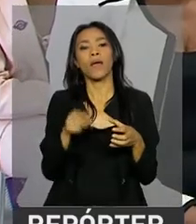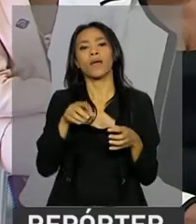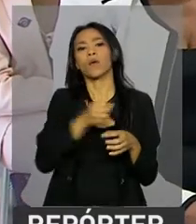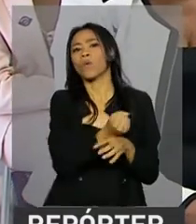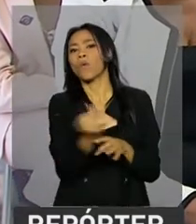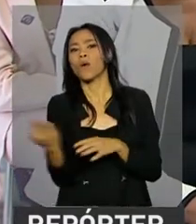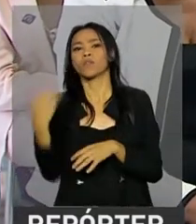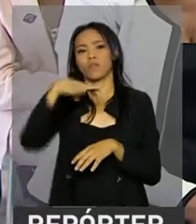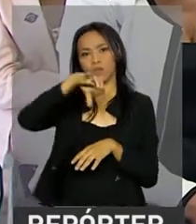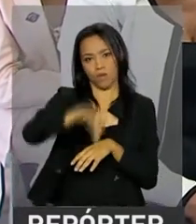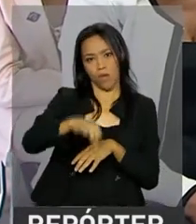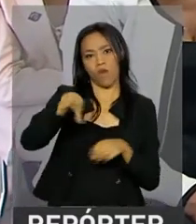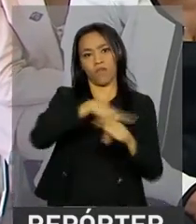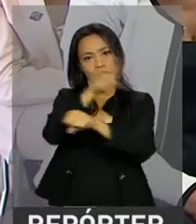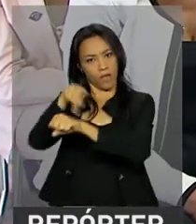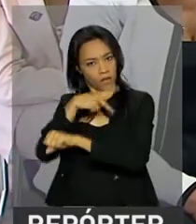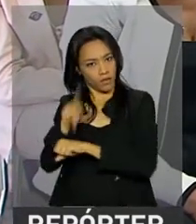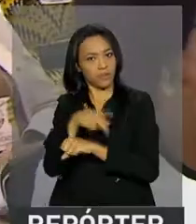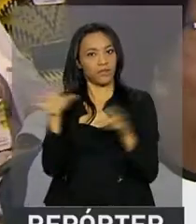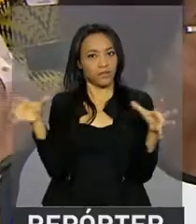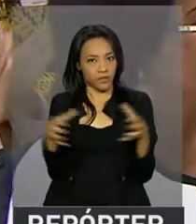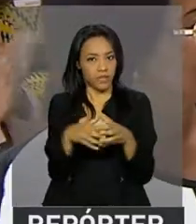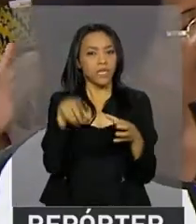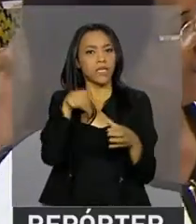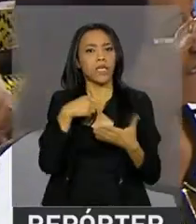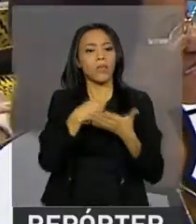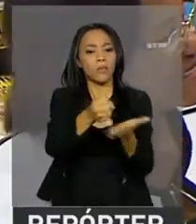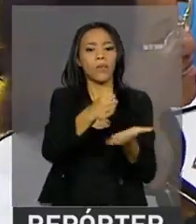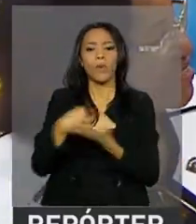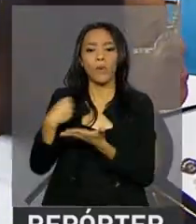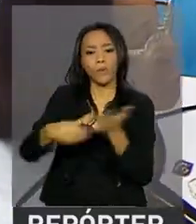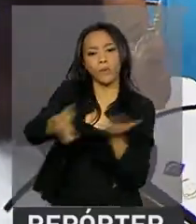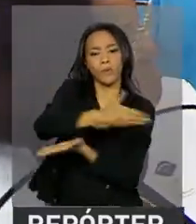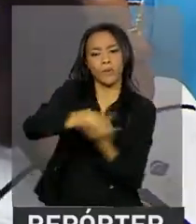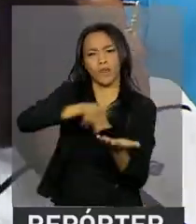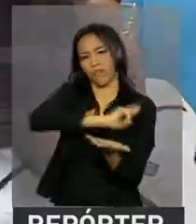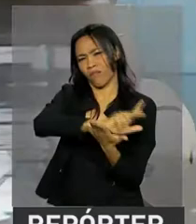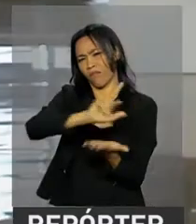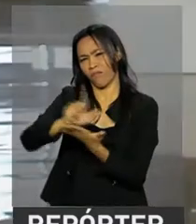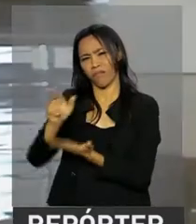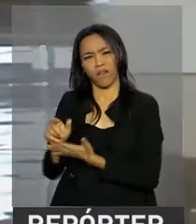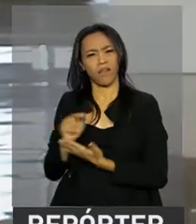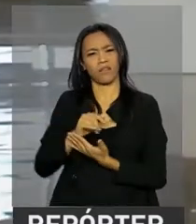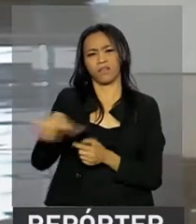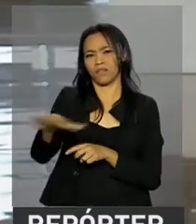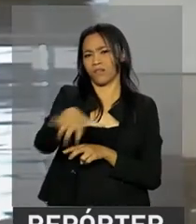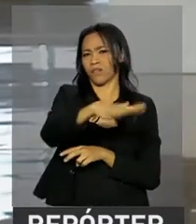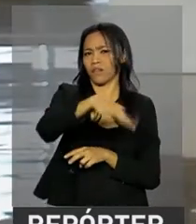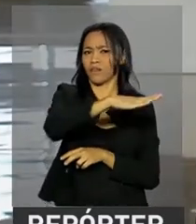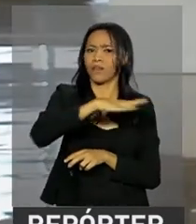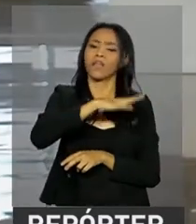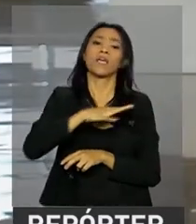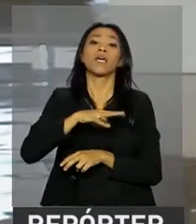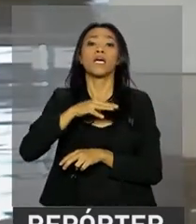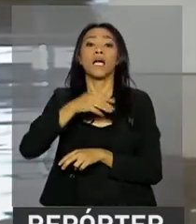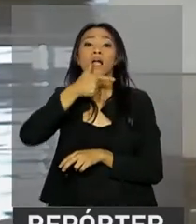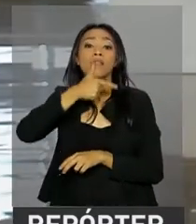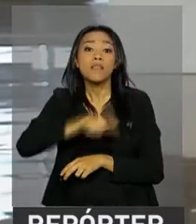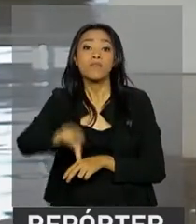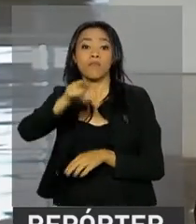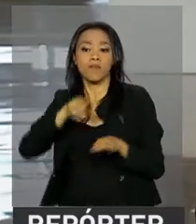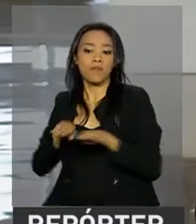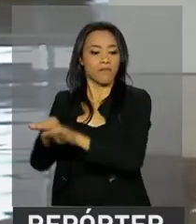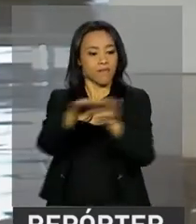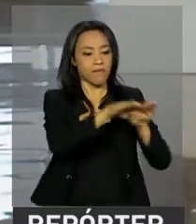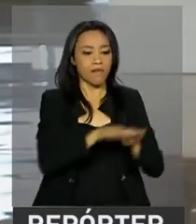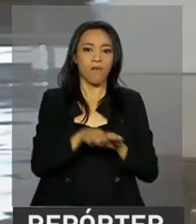nove países membros membros que cooperam entre si em várias áreas e que têm o português entre as línguas